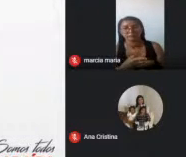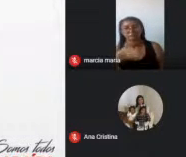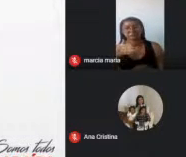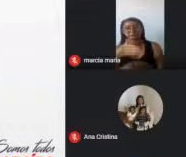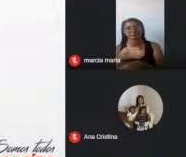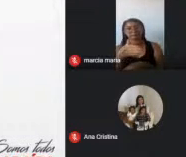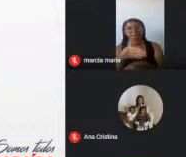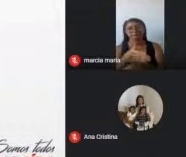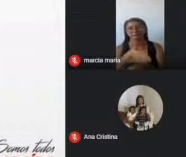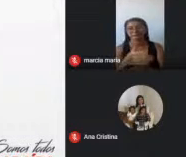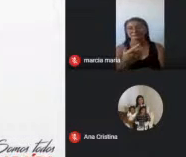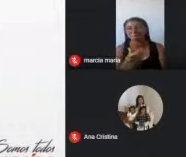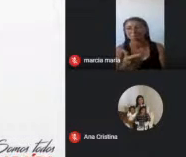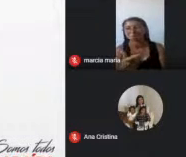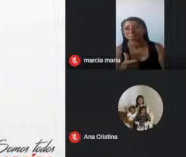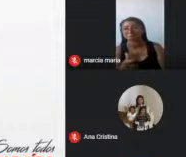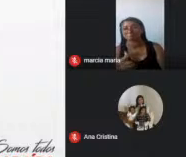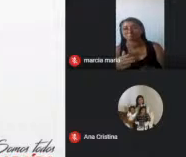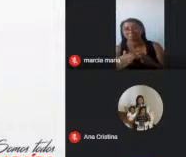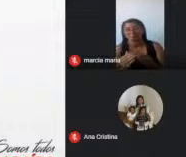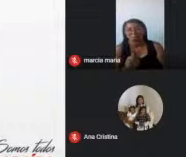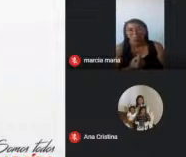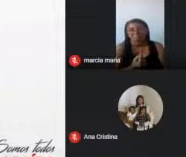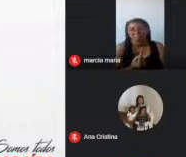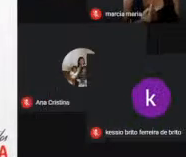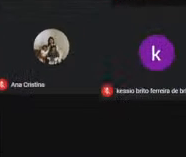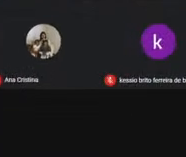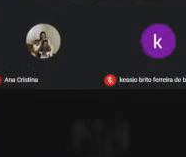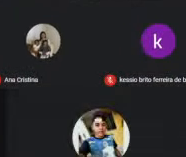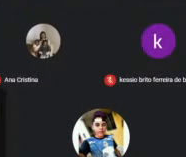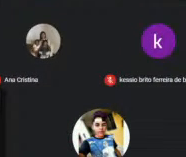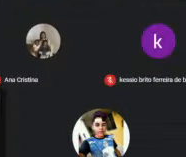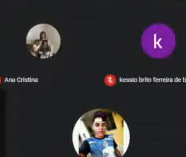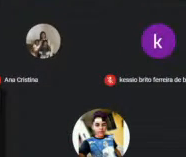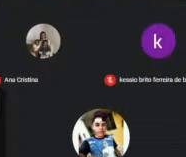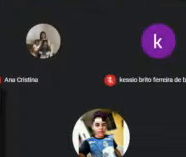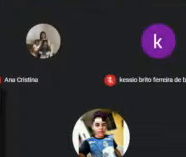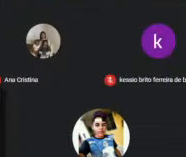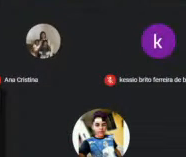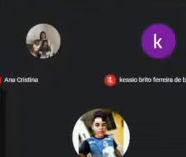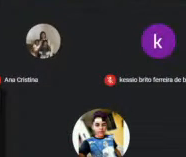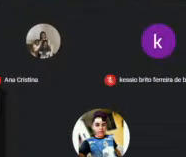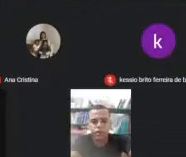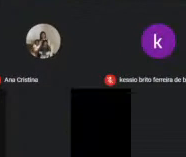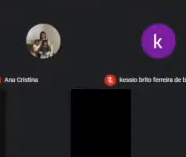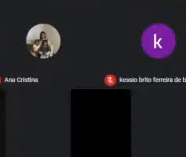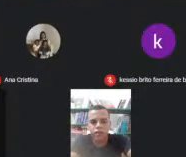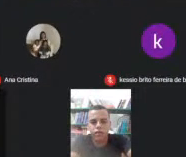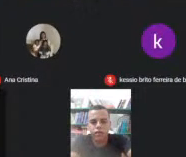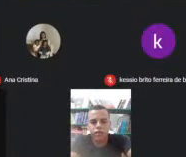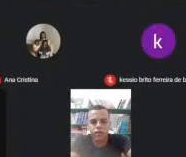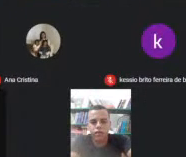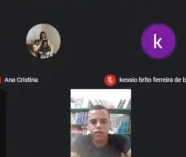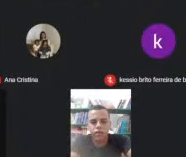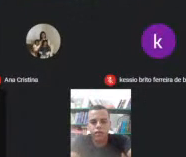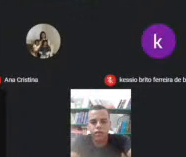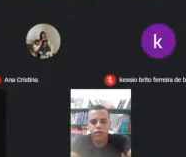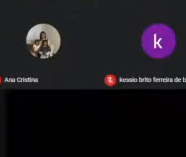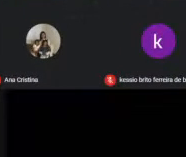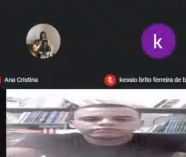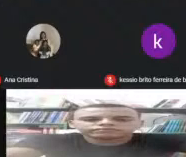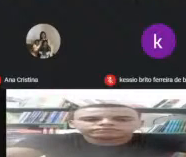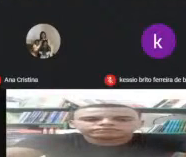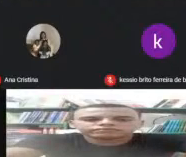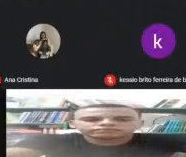população isolada, nós tivemos apenas 731 casos notificados de sífilis. E também na questão do problema